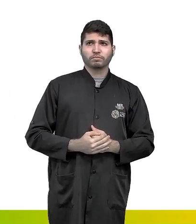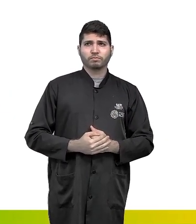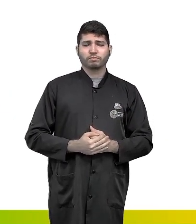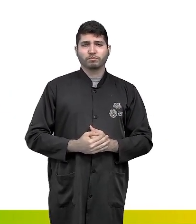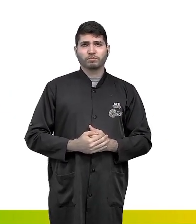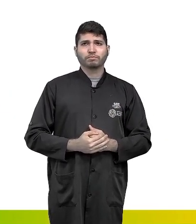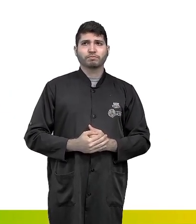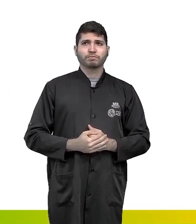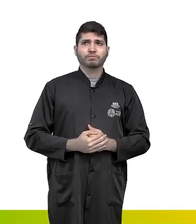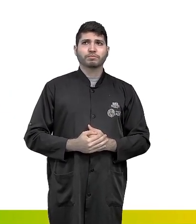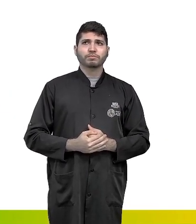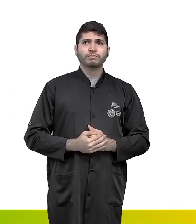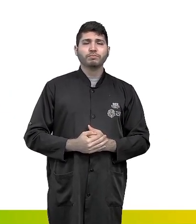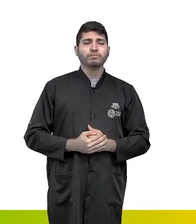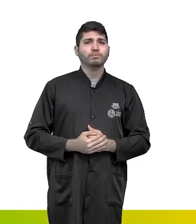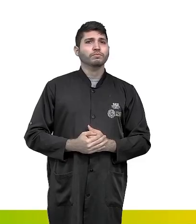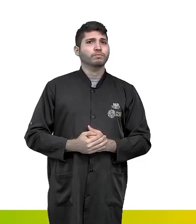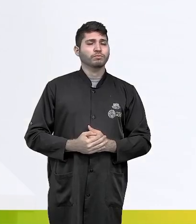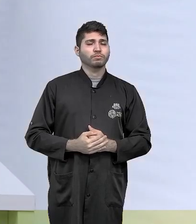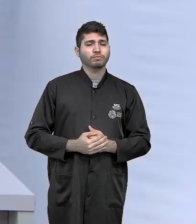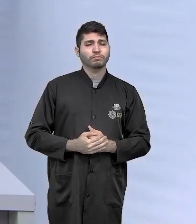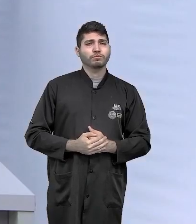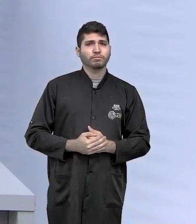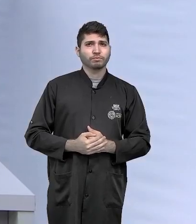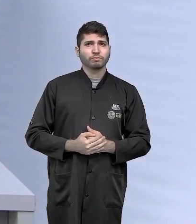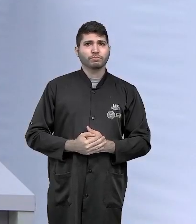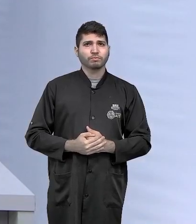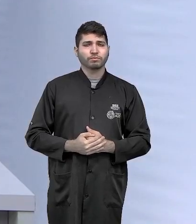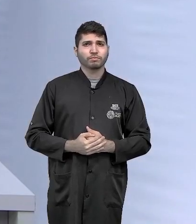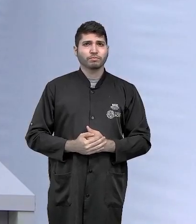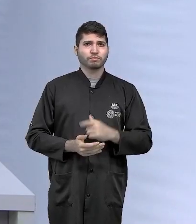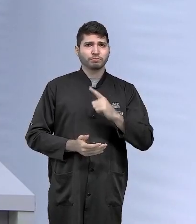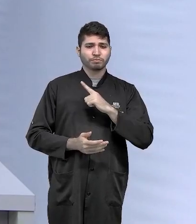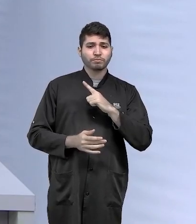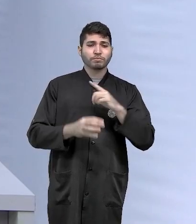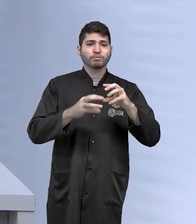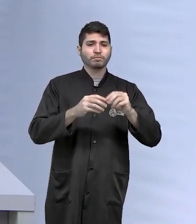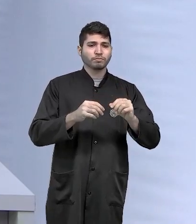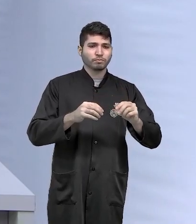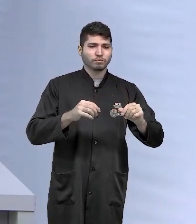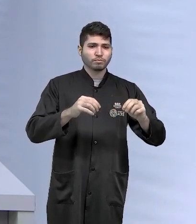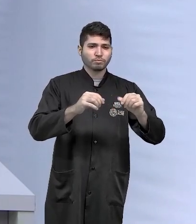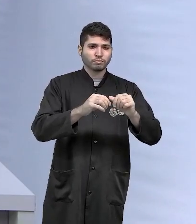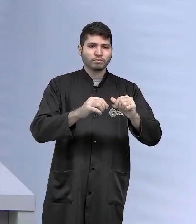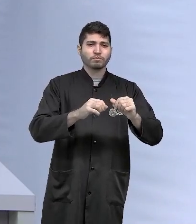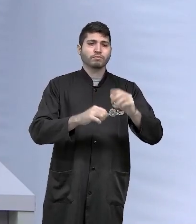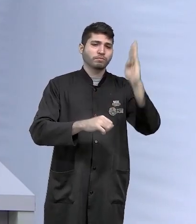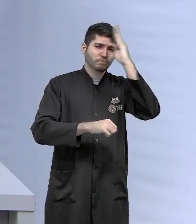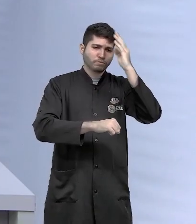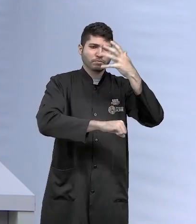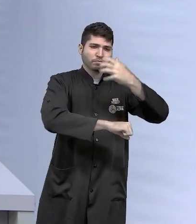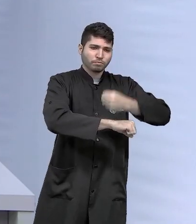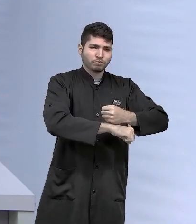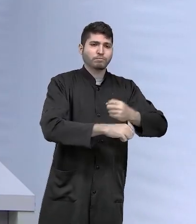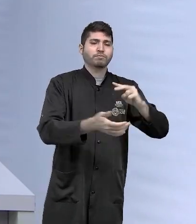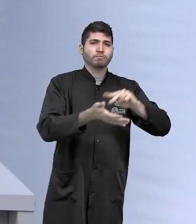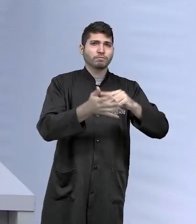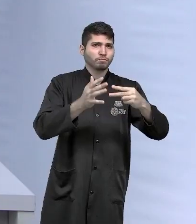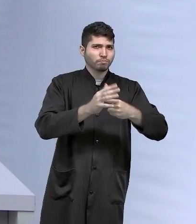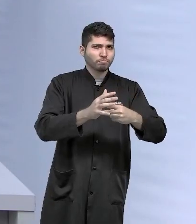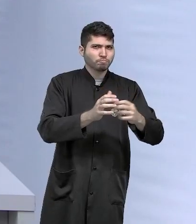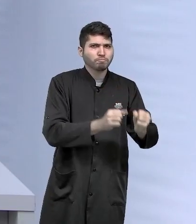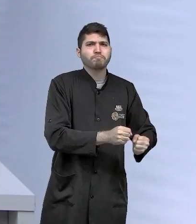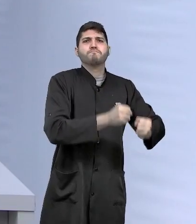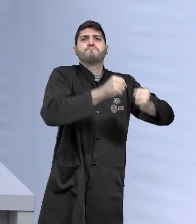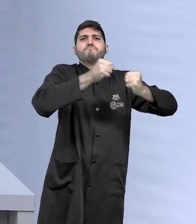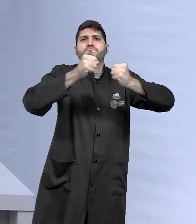poder e dominação. Ter terra no Brasil, colônia, significava ter muito poder. É assim até hoje.